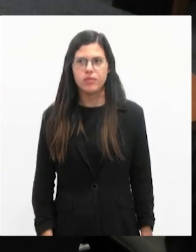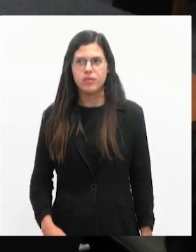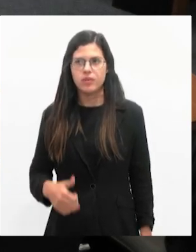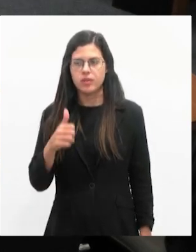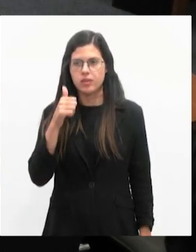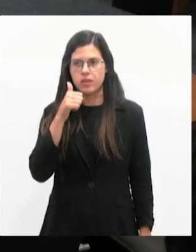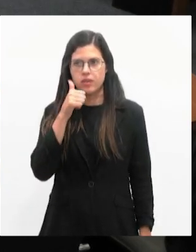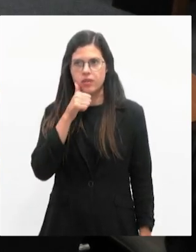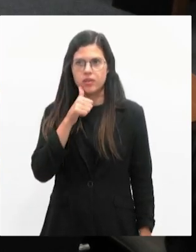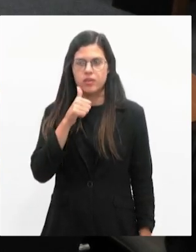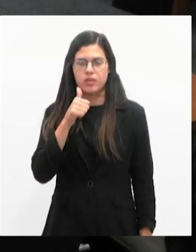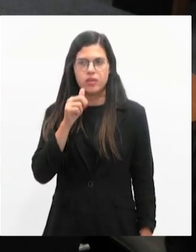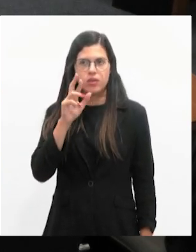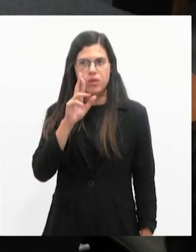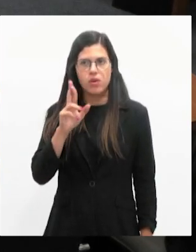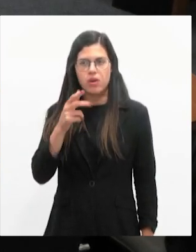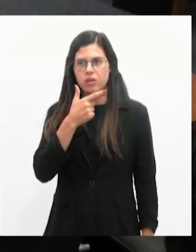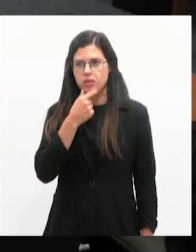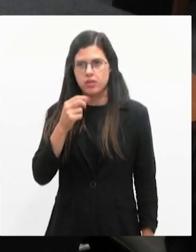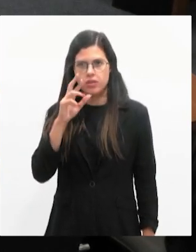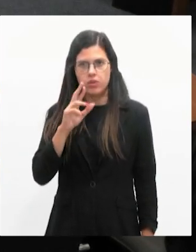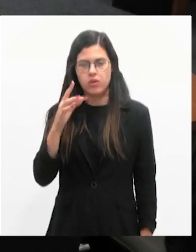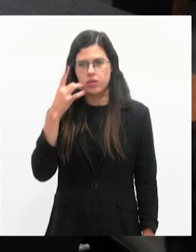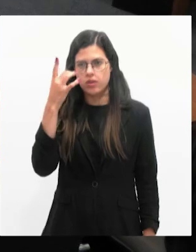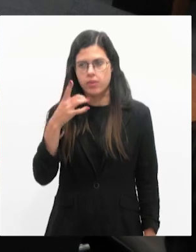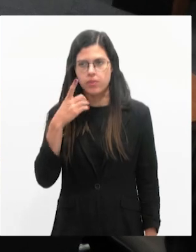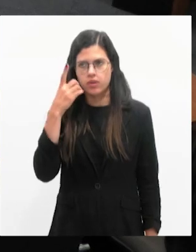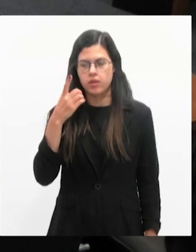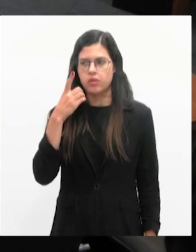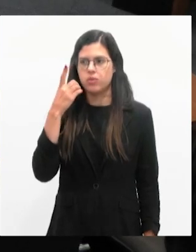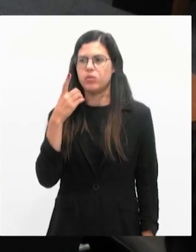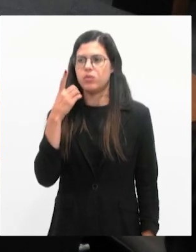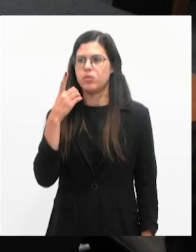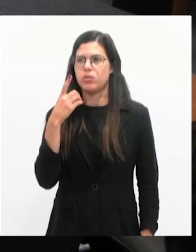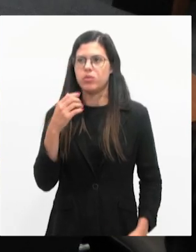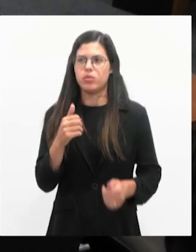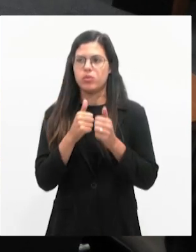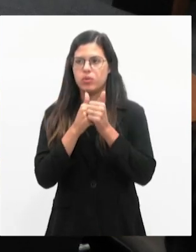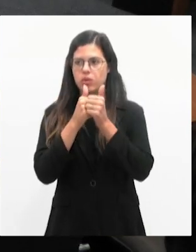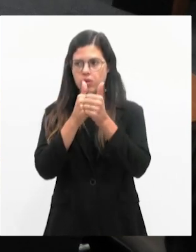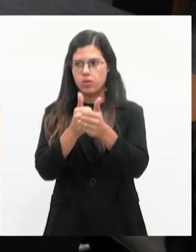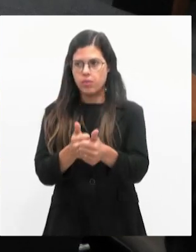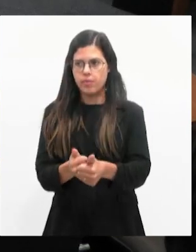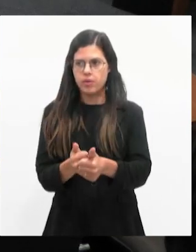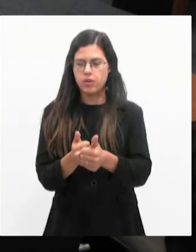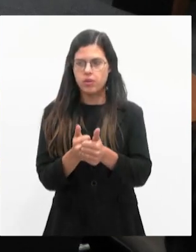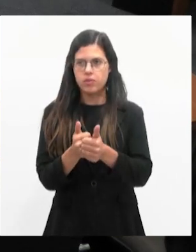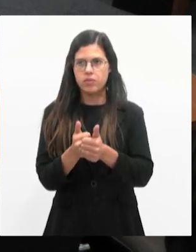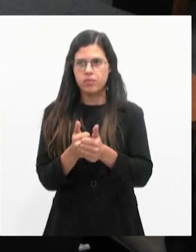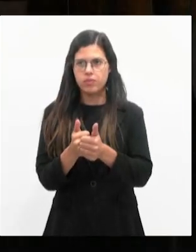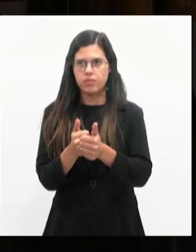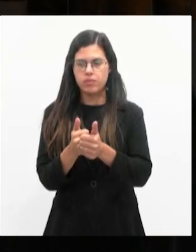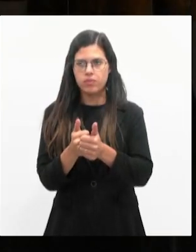senhoras e senhores deputados que nos acompanham